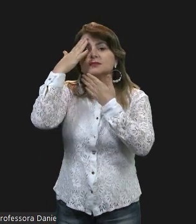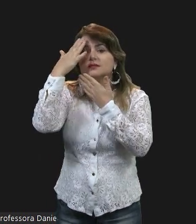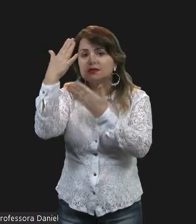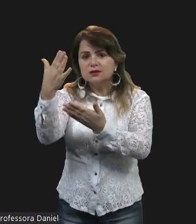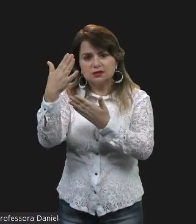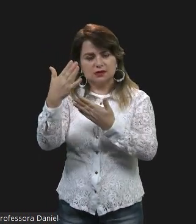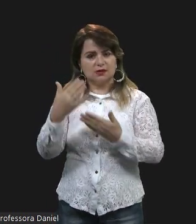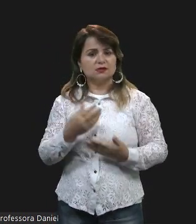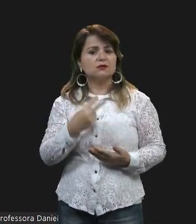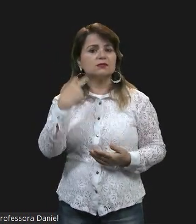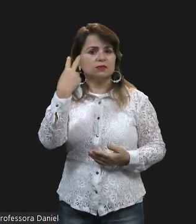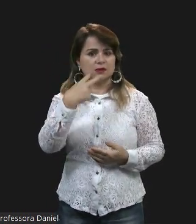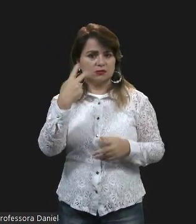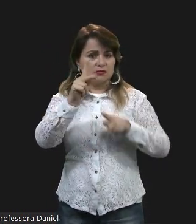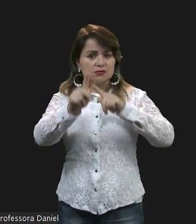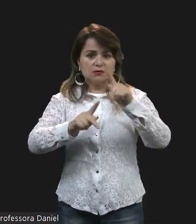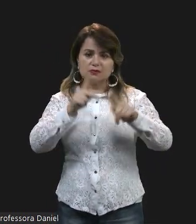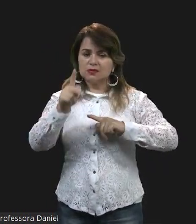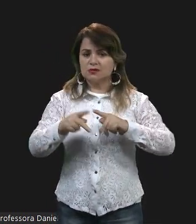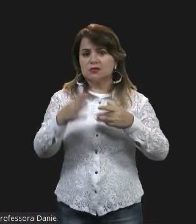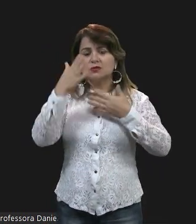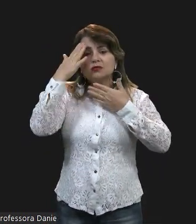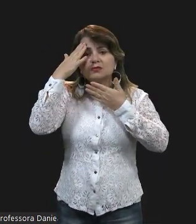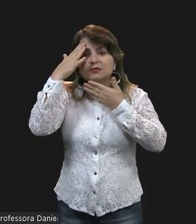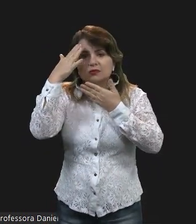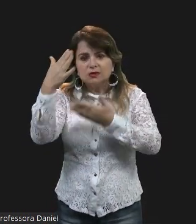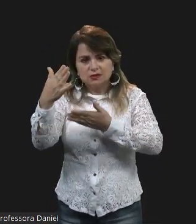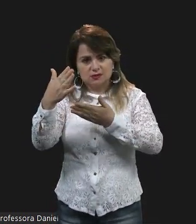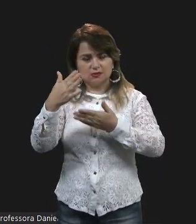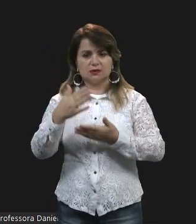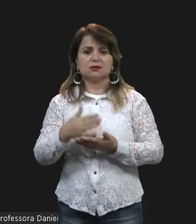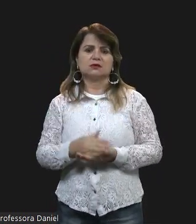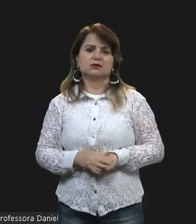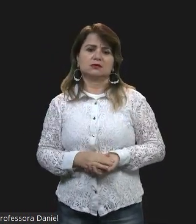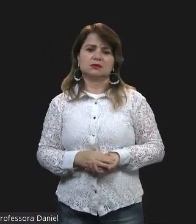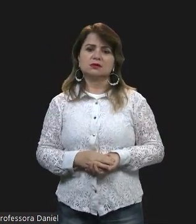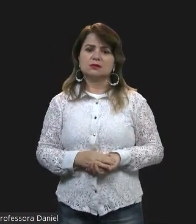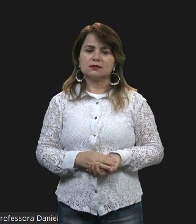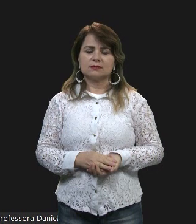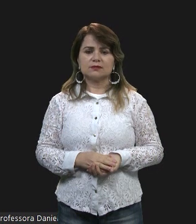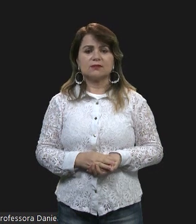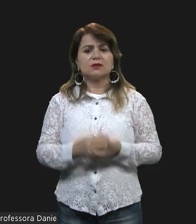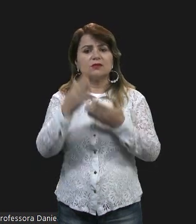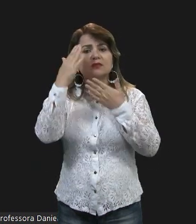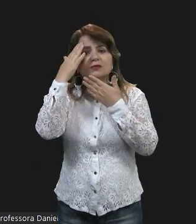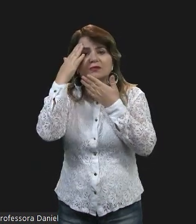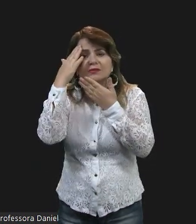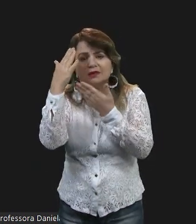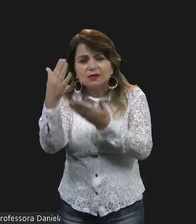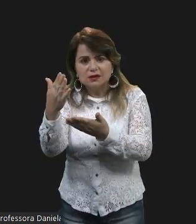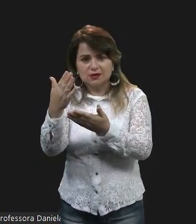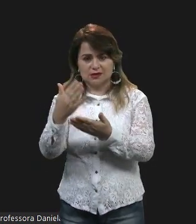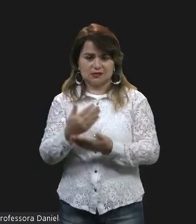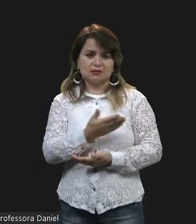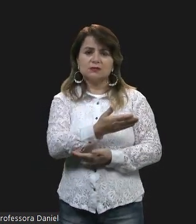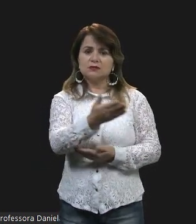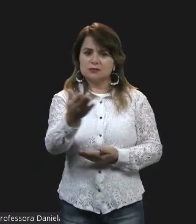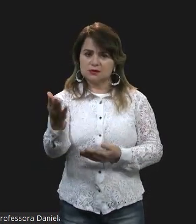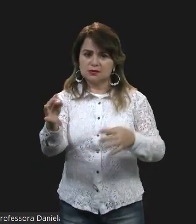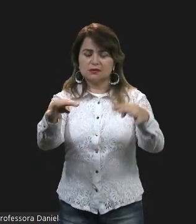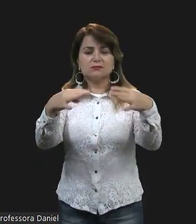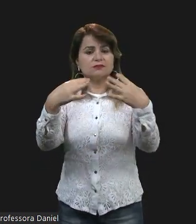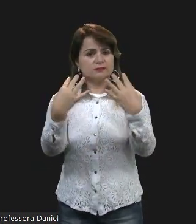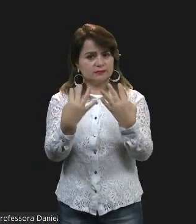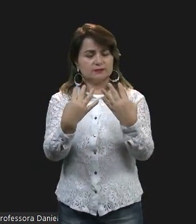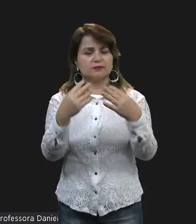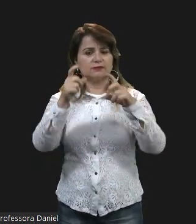os vereadores e quem conheceu o Célio, a pessoa que é. Muito obrigada a vocês que estão nos assistindo,